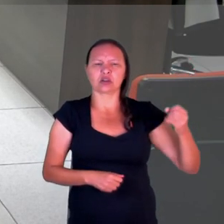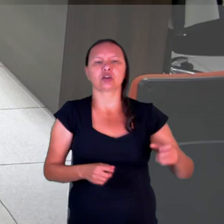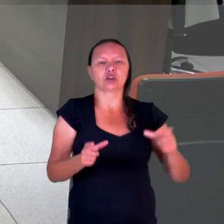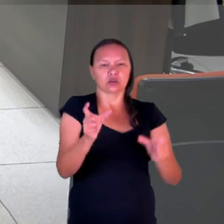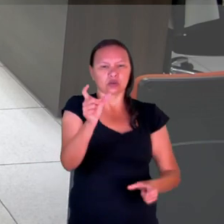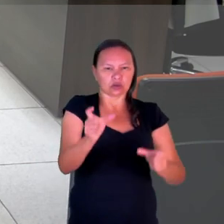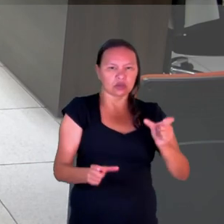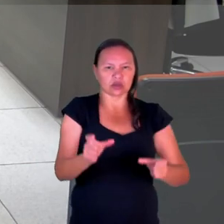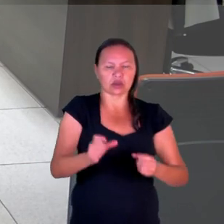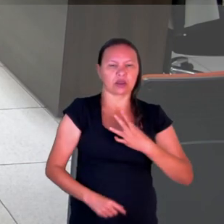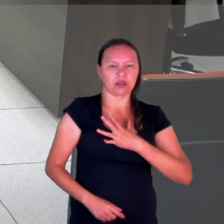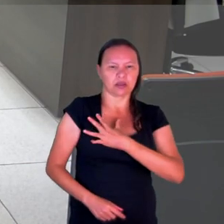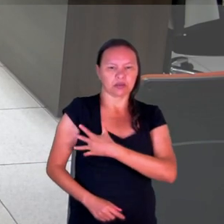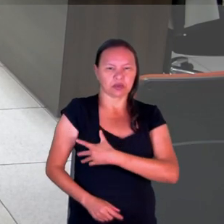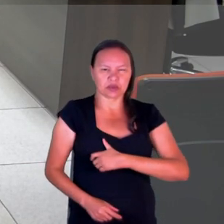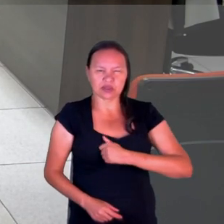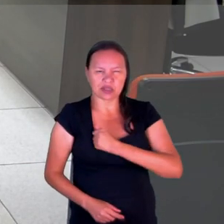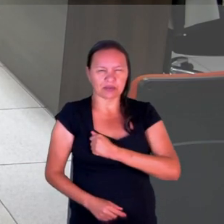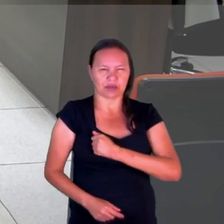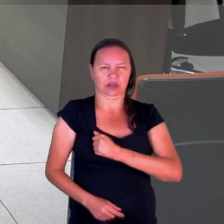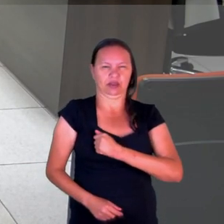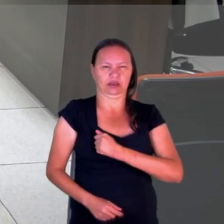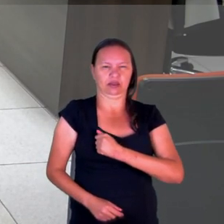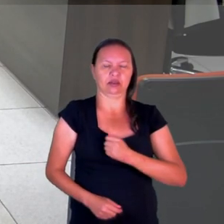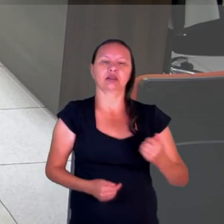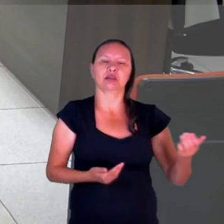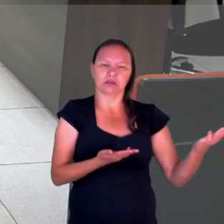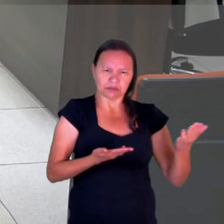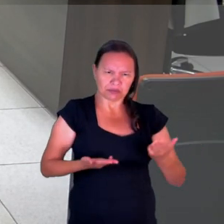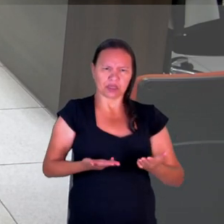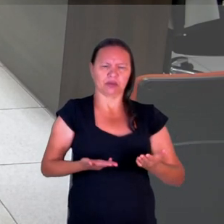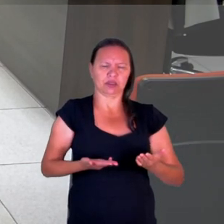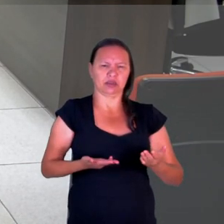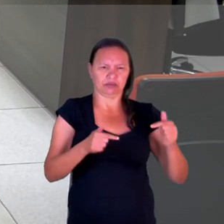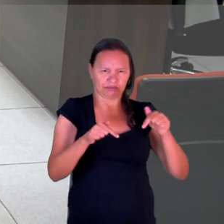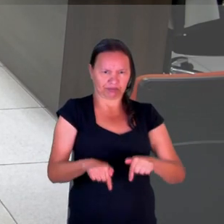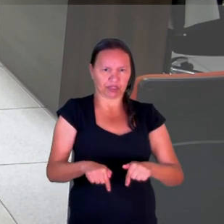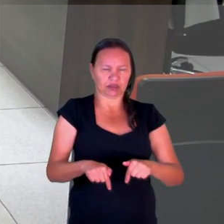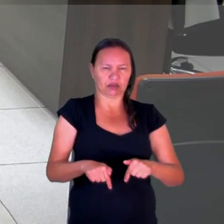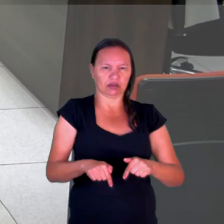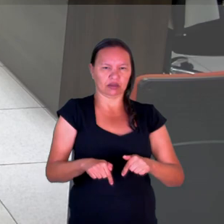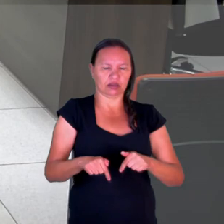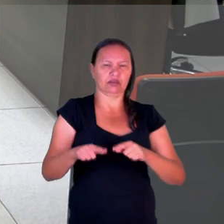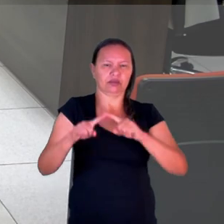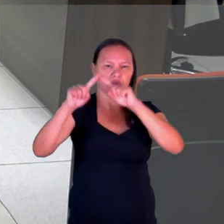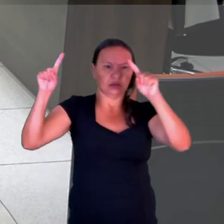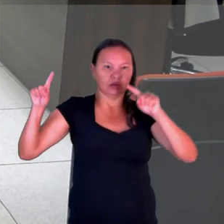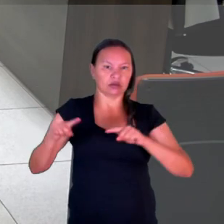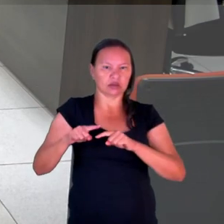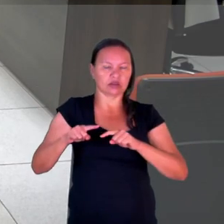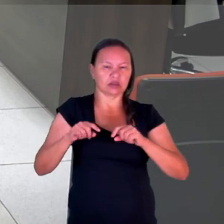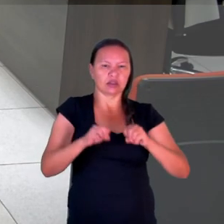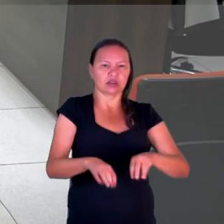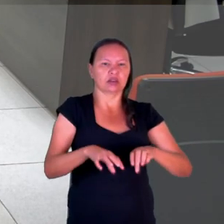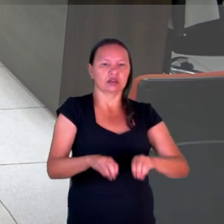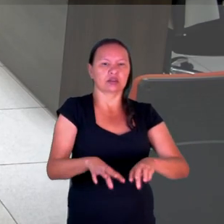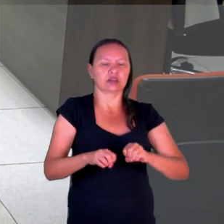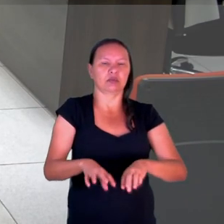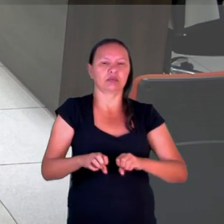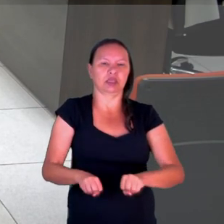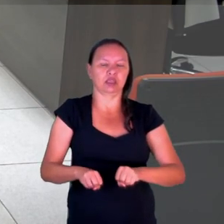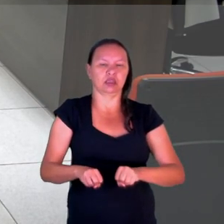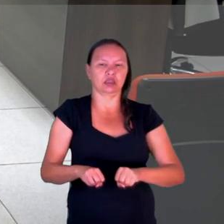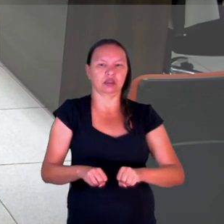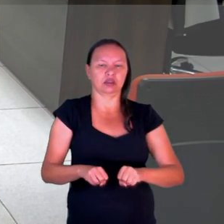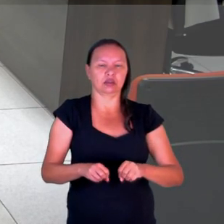amadas queridas eh sempre presentes nas imagens nos ensinamentos né então assim a gente se a